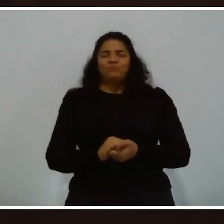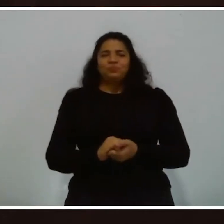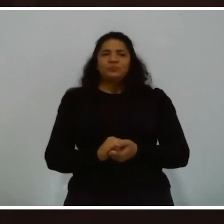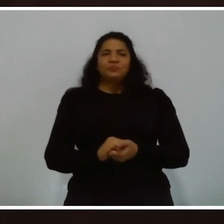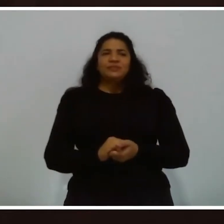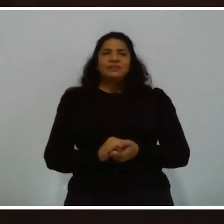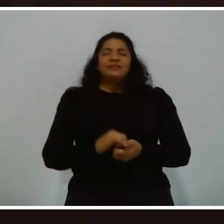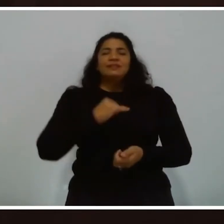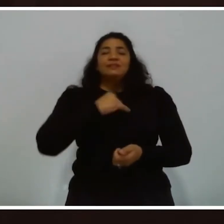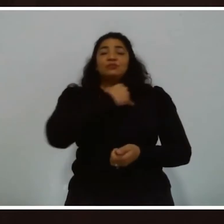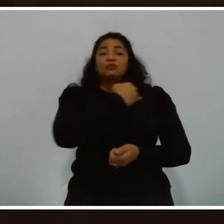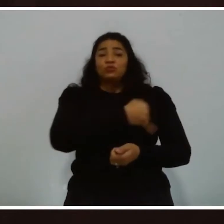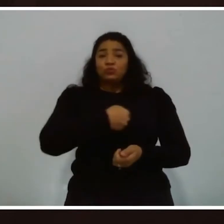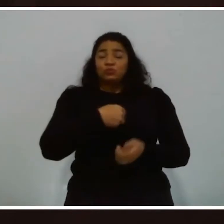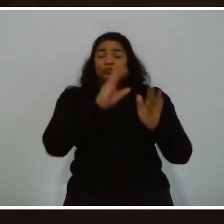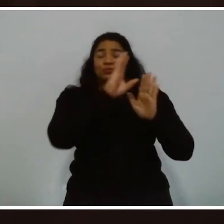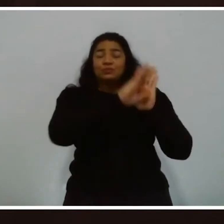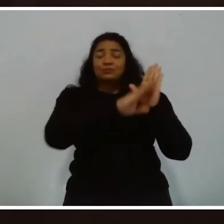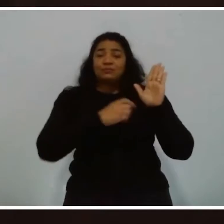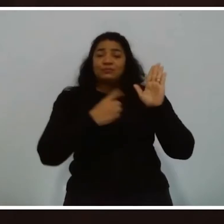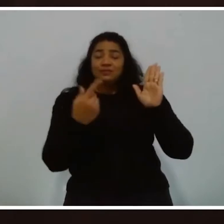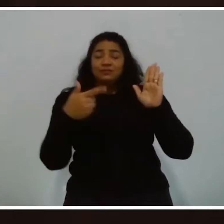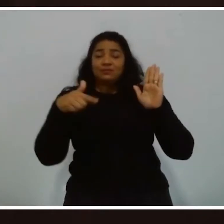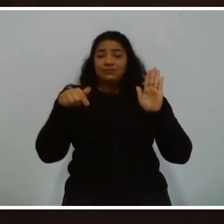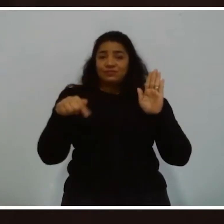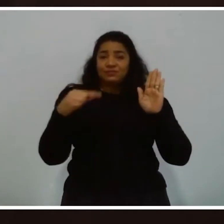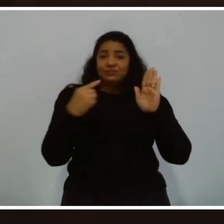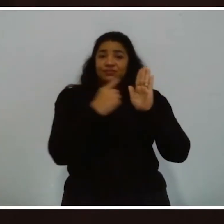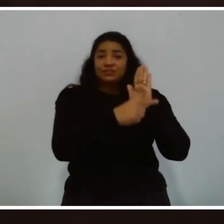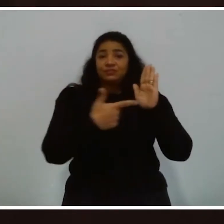João 17, versículo 21.